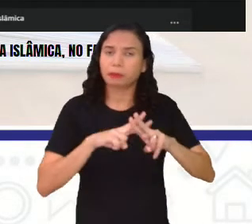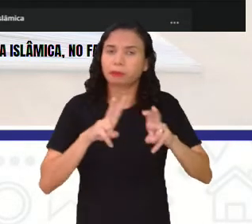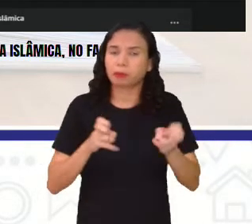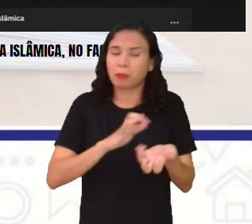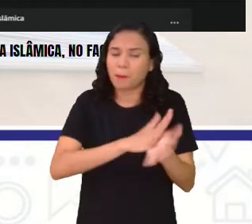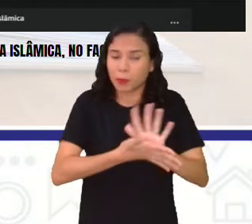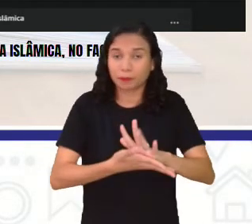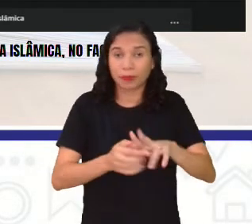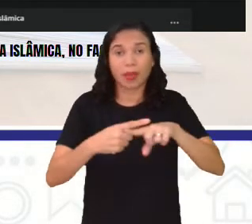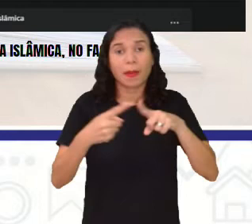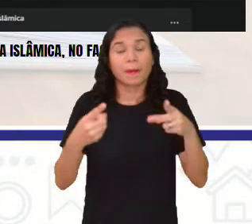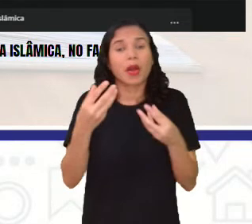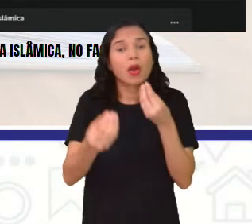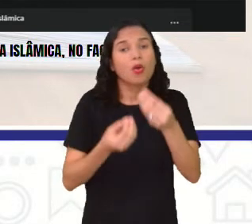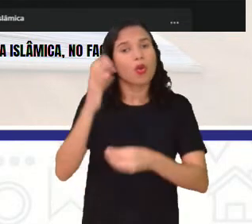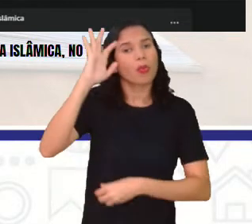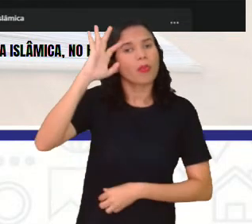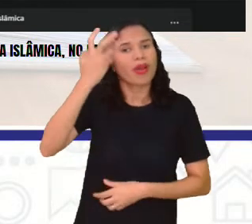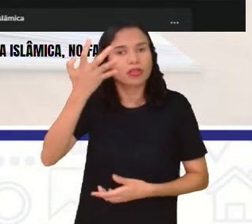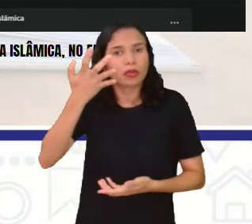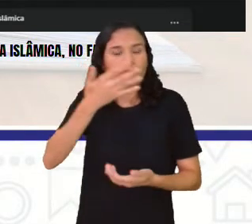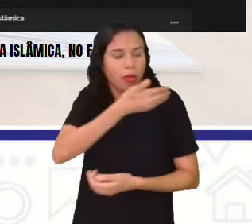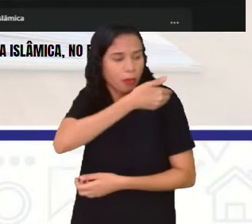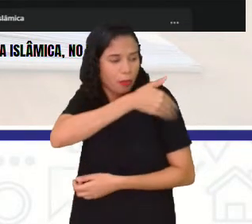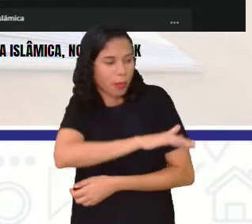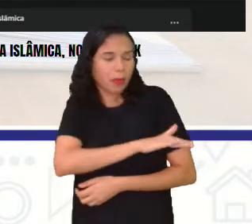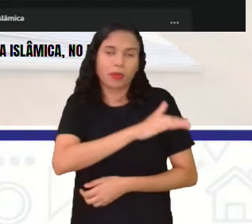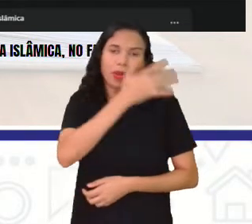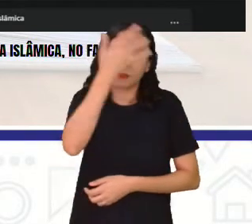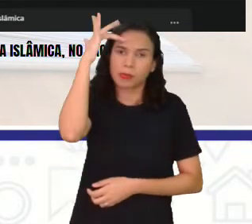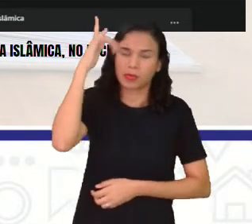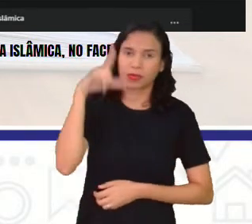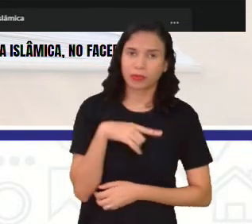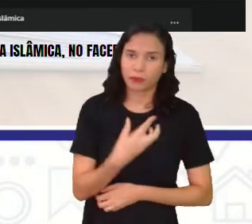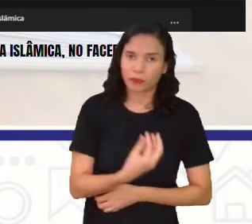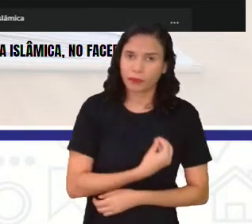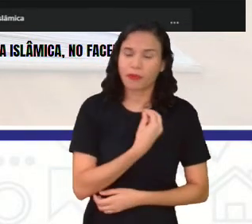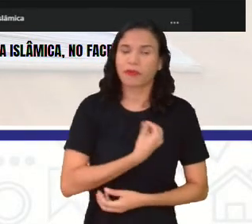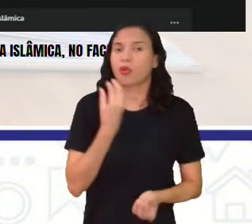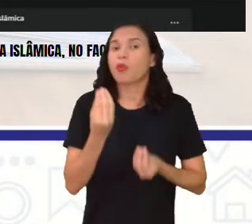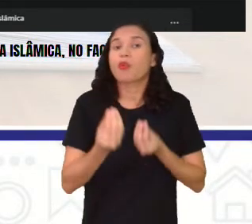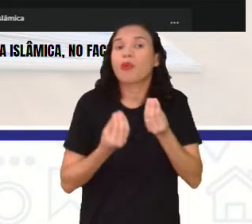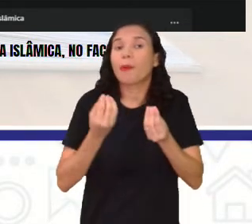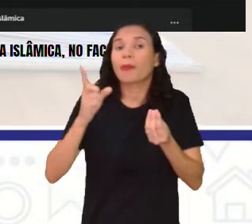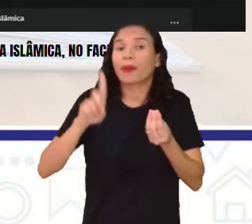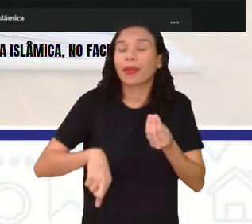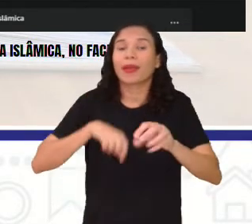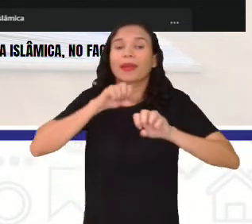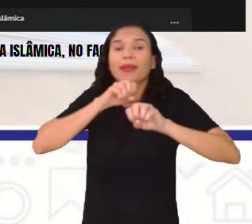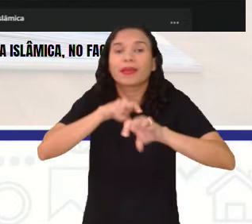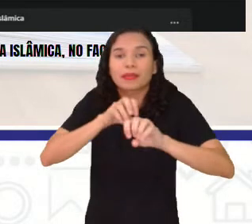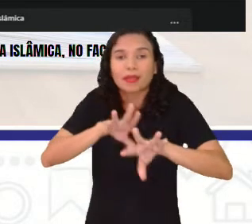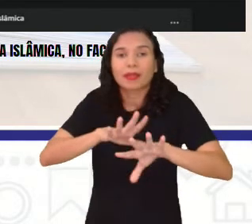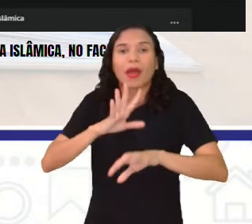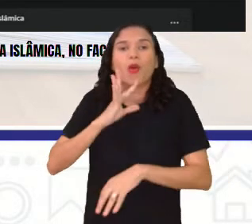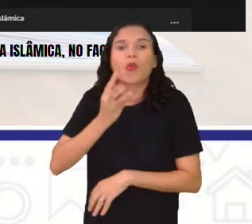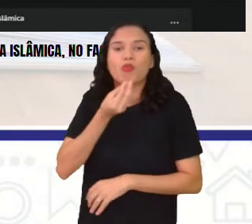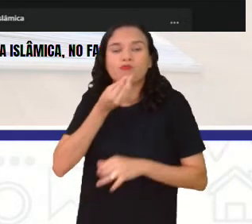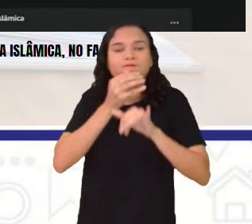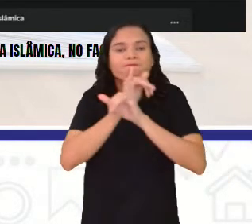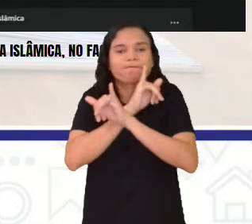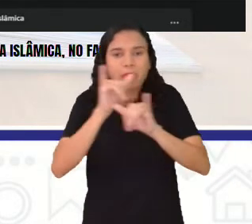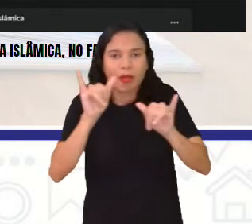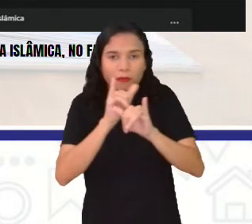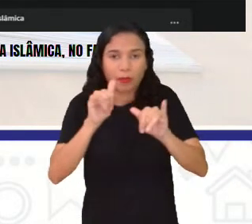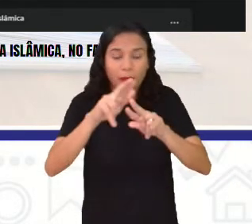Mas a solução para todo tipo de preconceito que as pessoas, né, passam para os outros é geralmente o conhecimento, geralmente a informação. Porque o